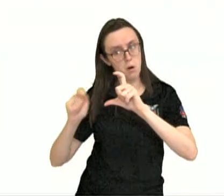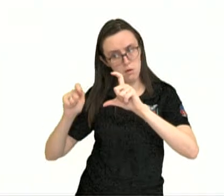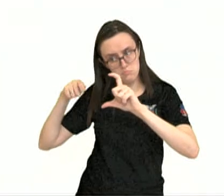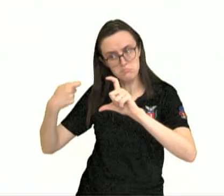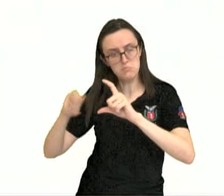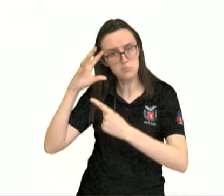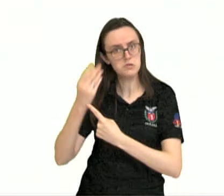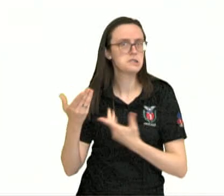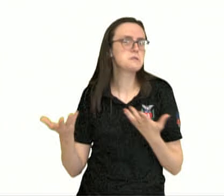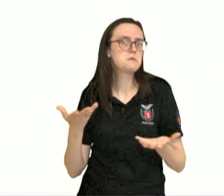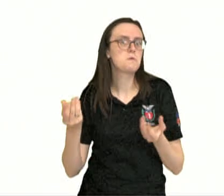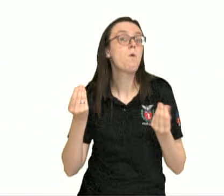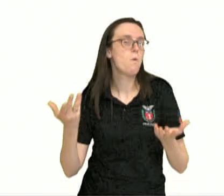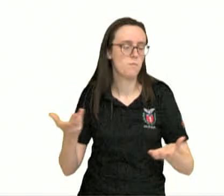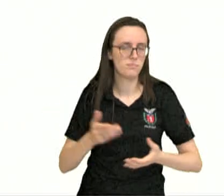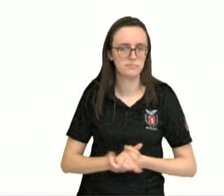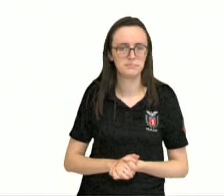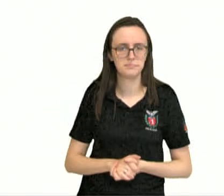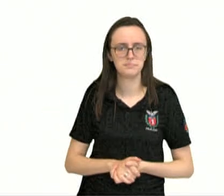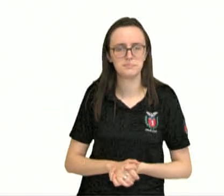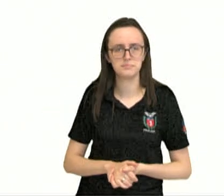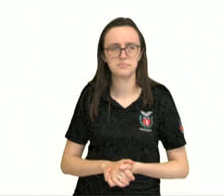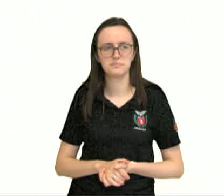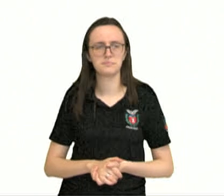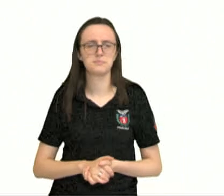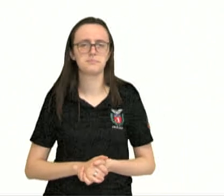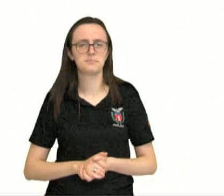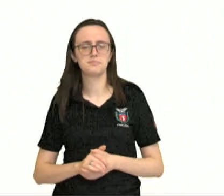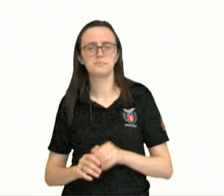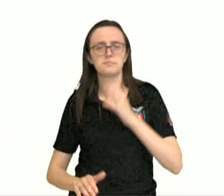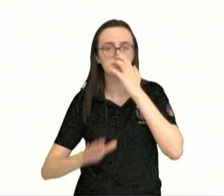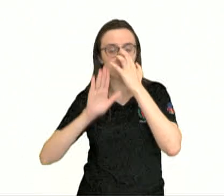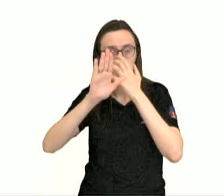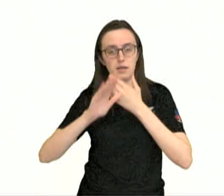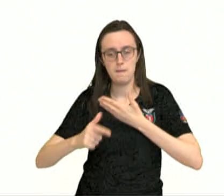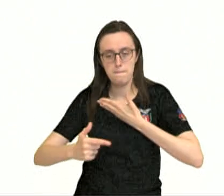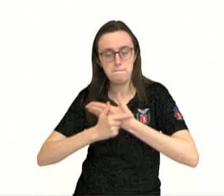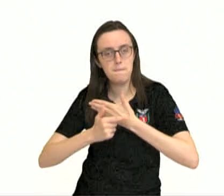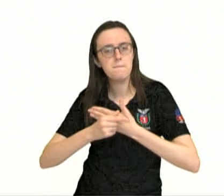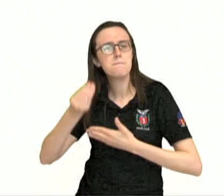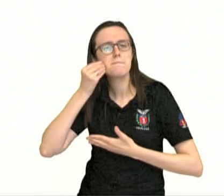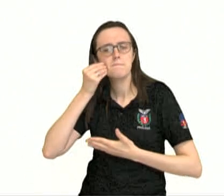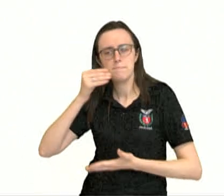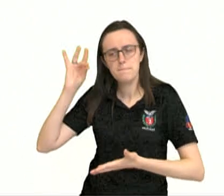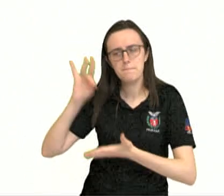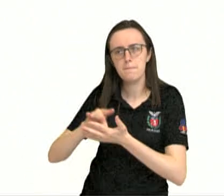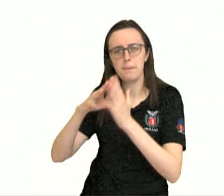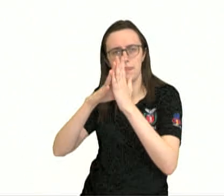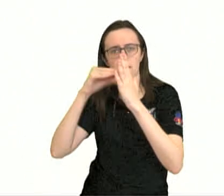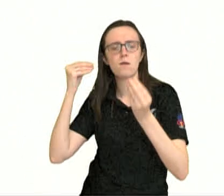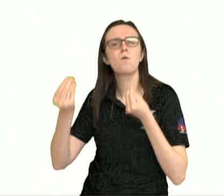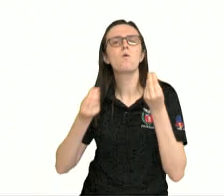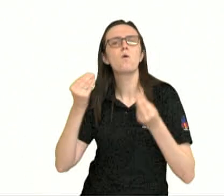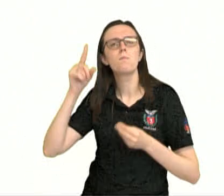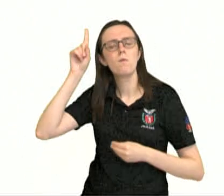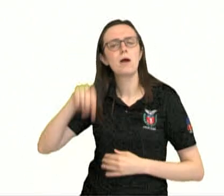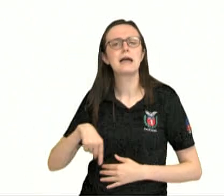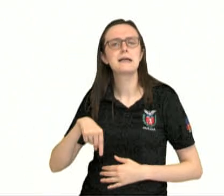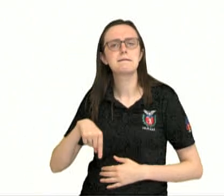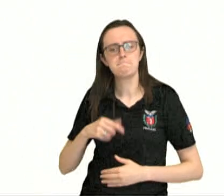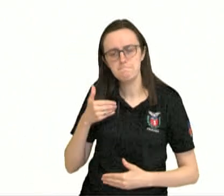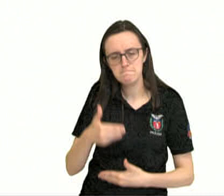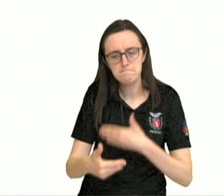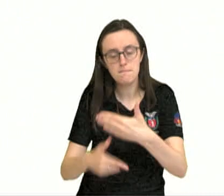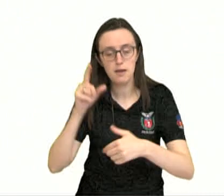ser um material artístico pessoal a tarefa de obter uma cópia da realidade é passou a